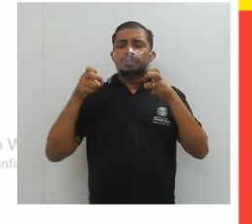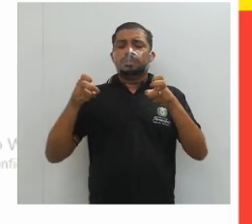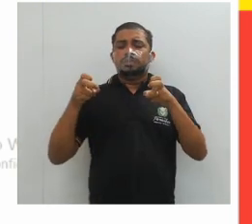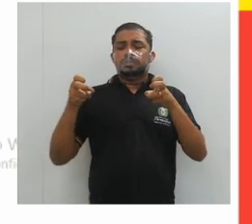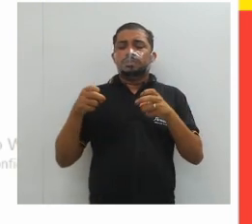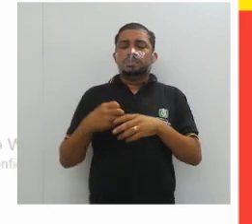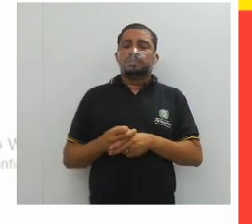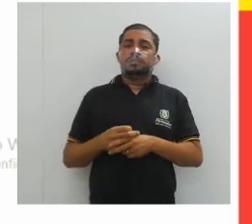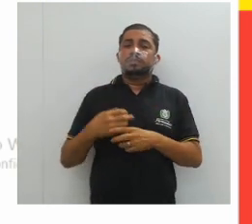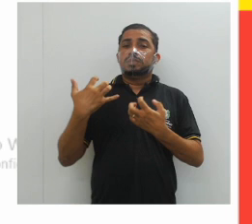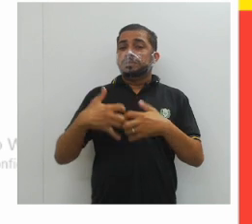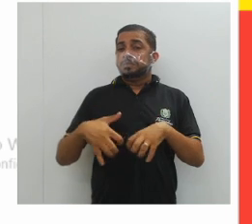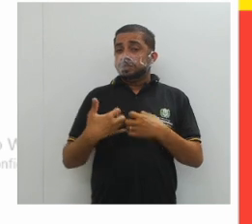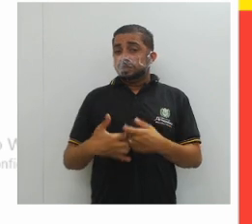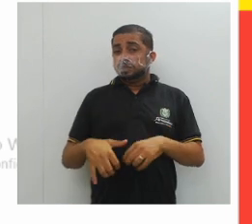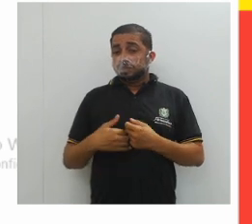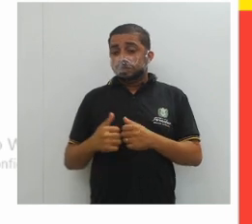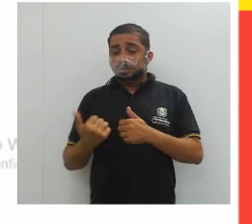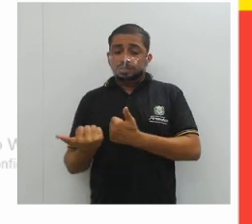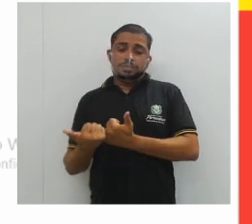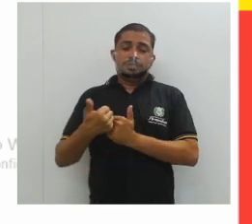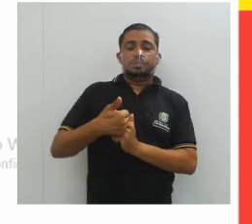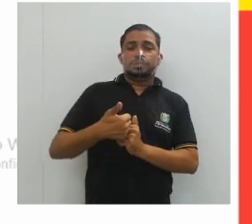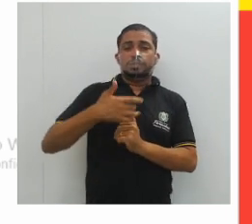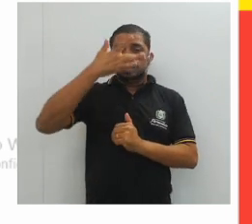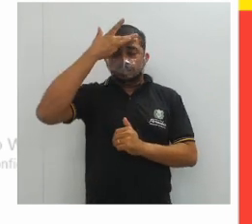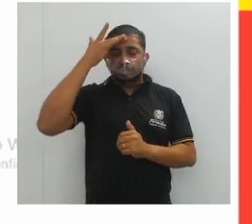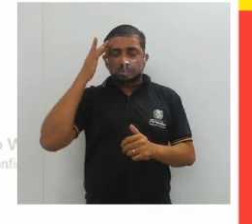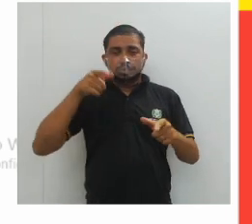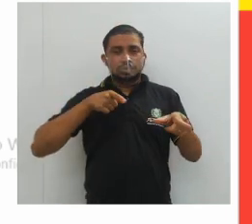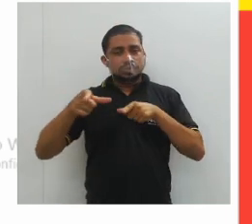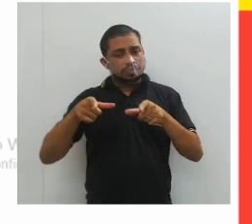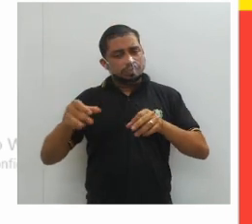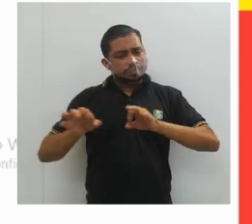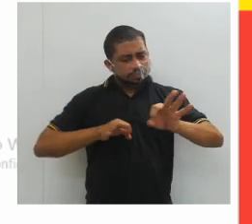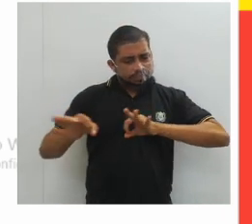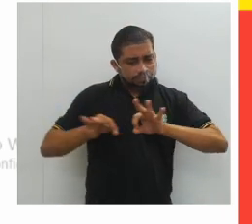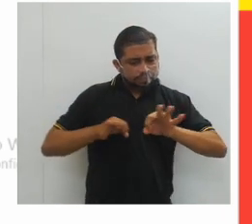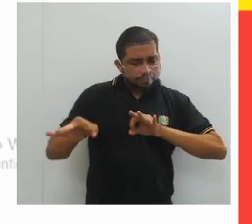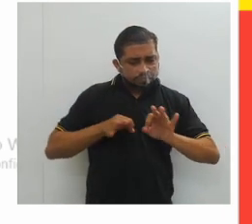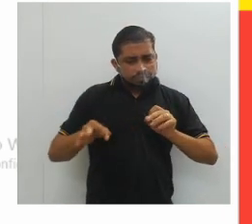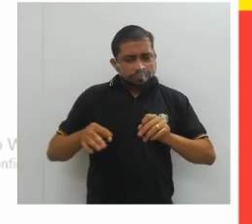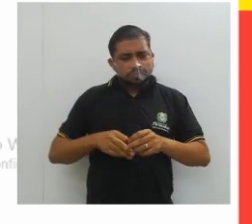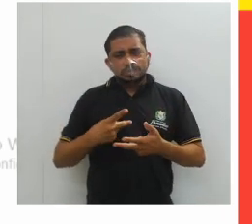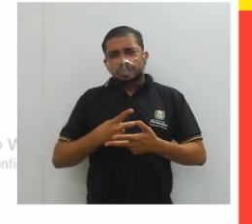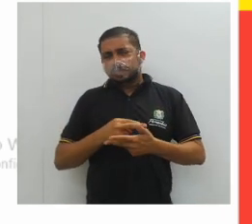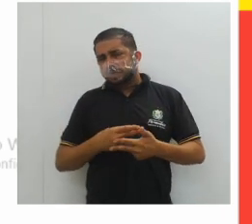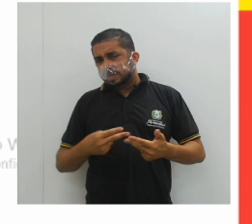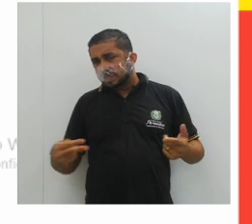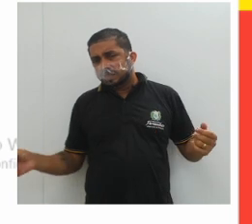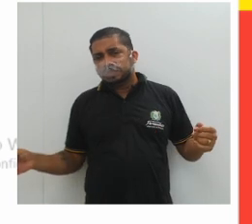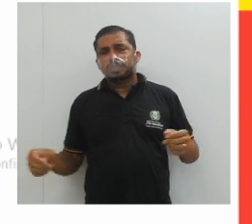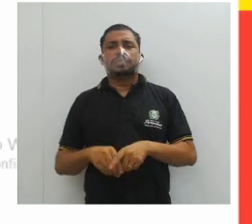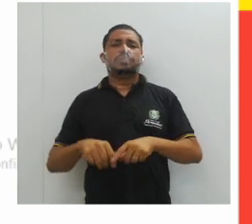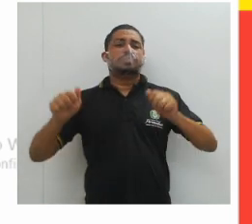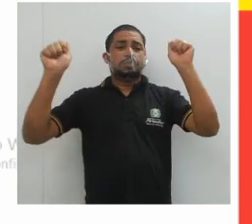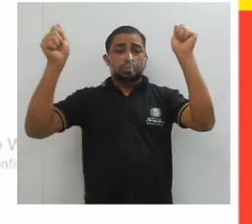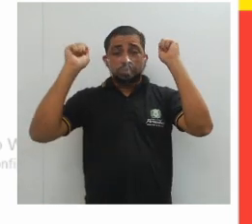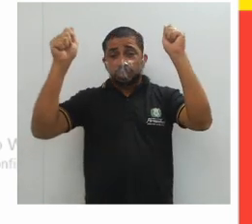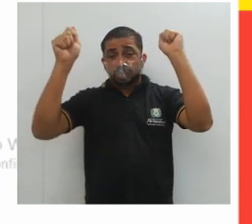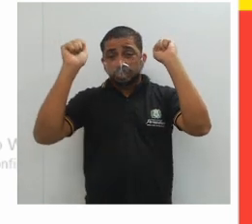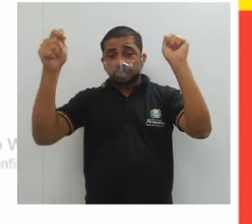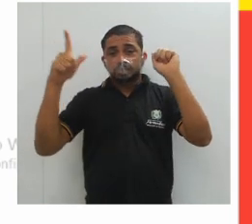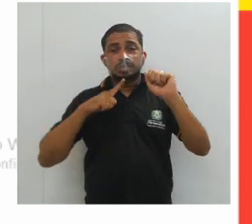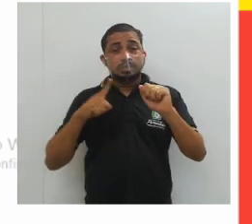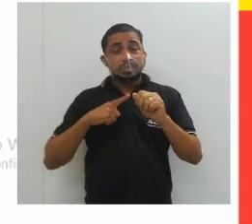máquinas estavam tomando o lugar dos trabalhadores. Daí ele organizou uma série de protestos que tinham o objetivo de quebrar